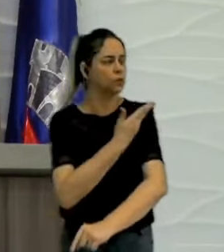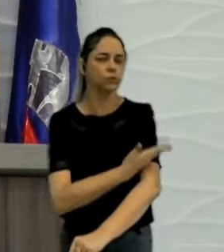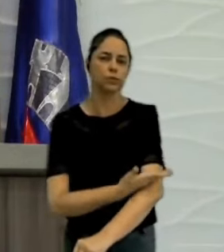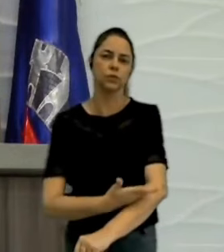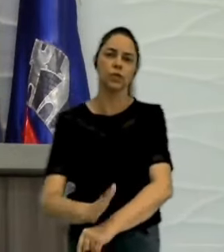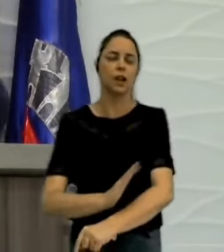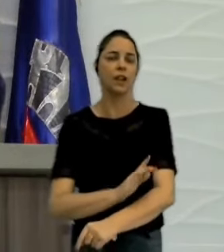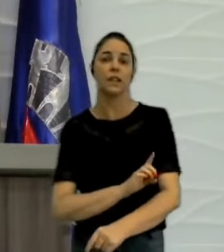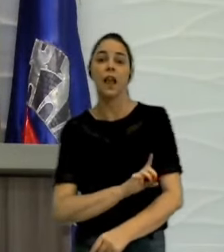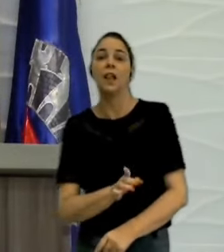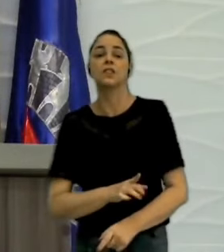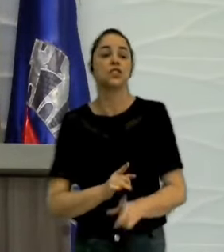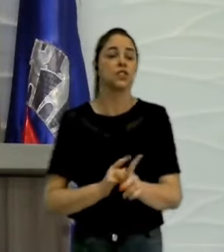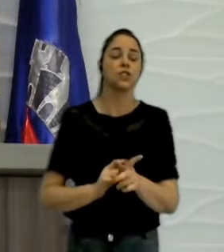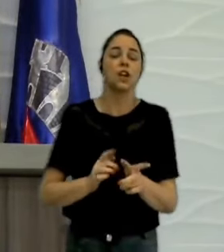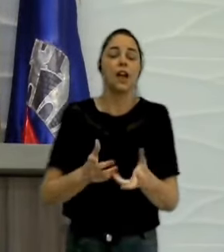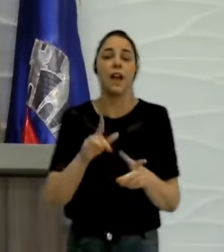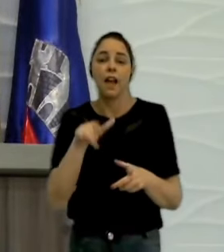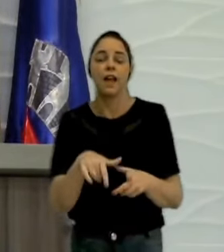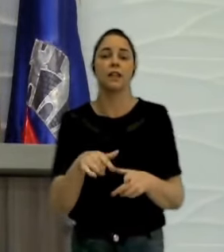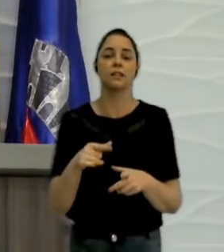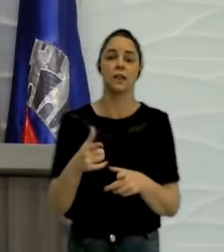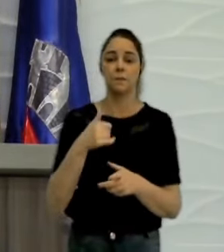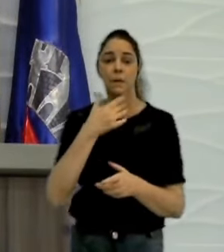deles é levar vantagem.